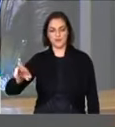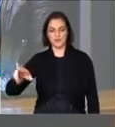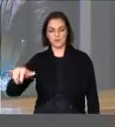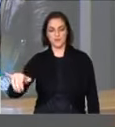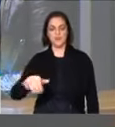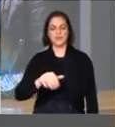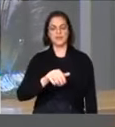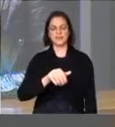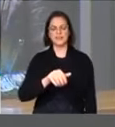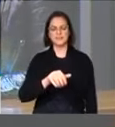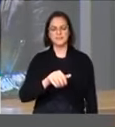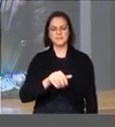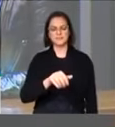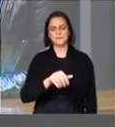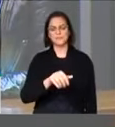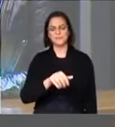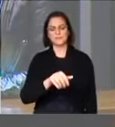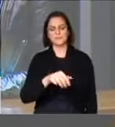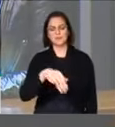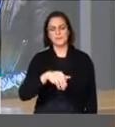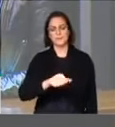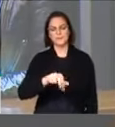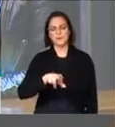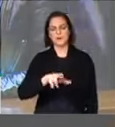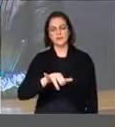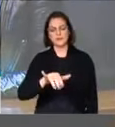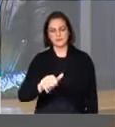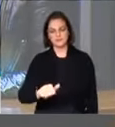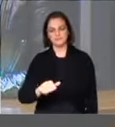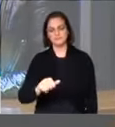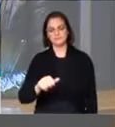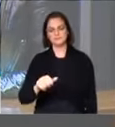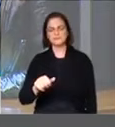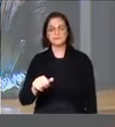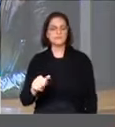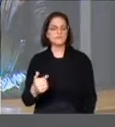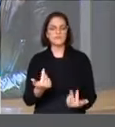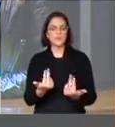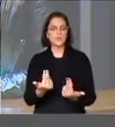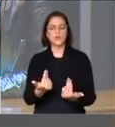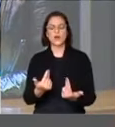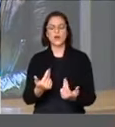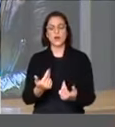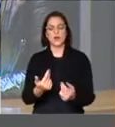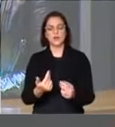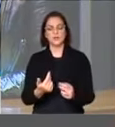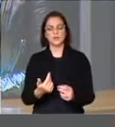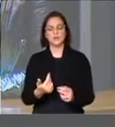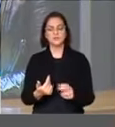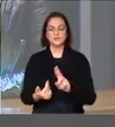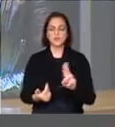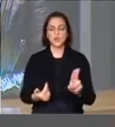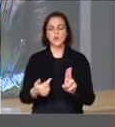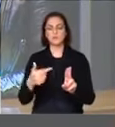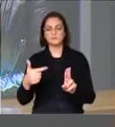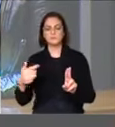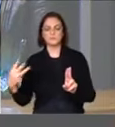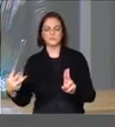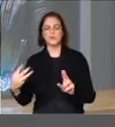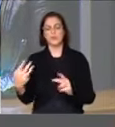de Sá Mercury e Márcia Versosa de Sá Mercury. Elas carregam os nossos sobrenomes também